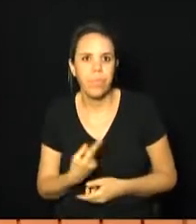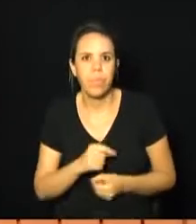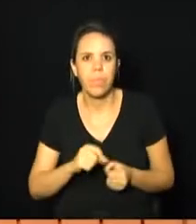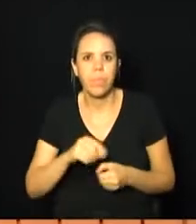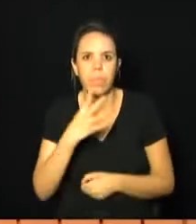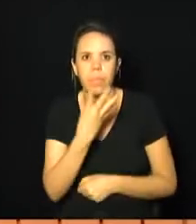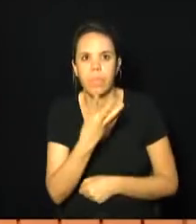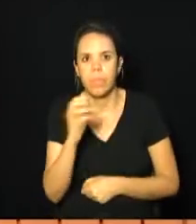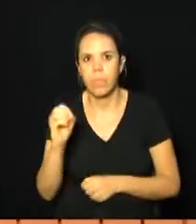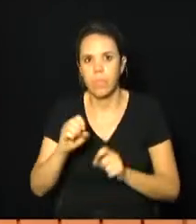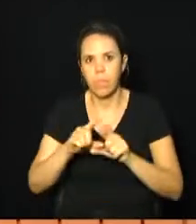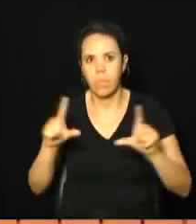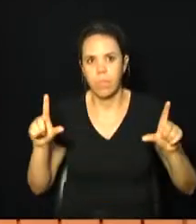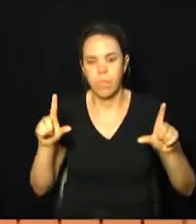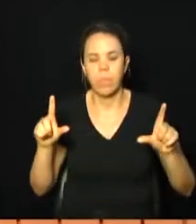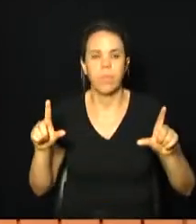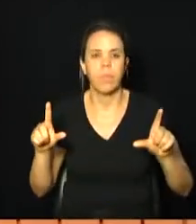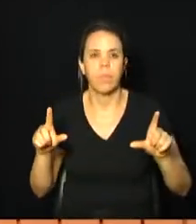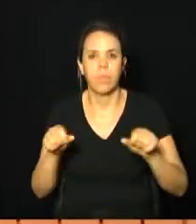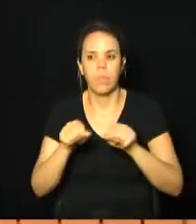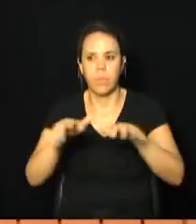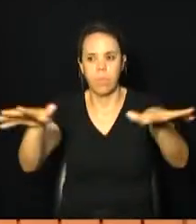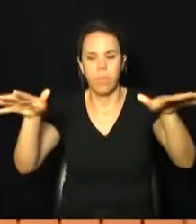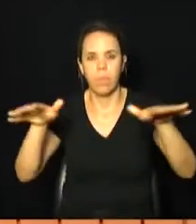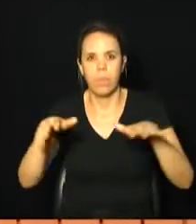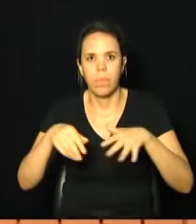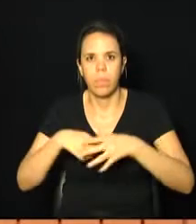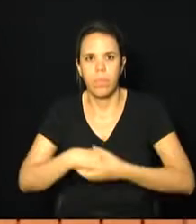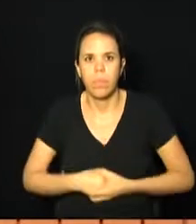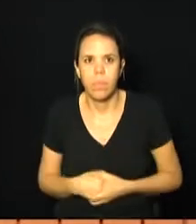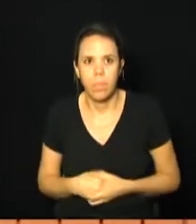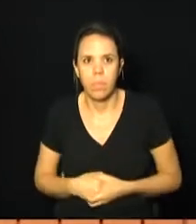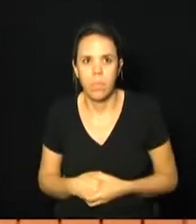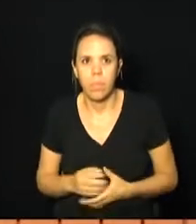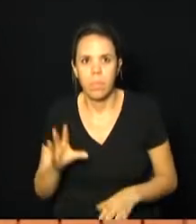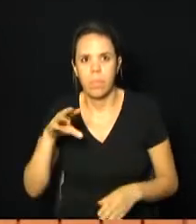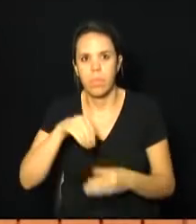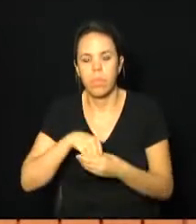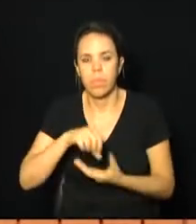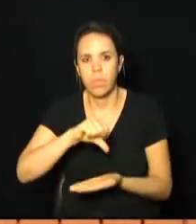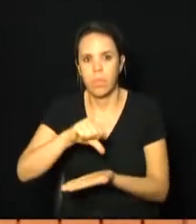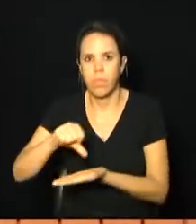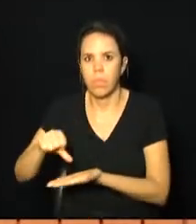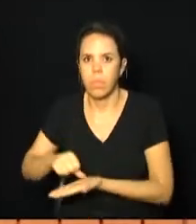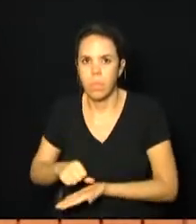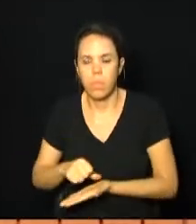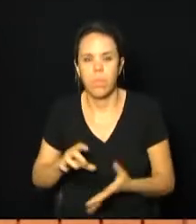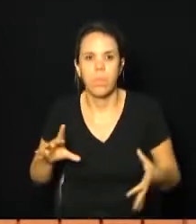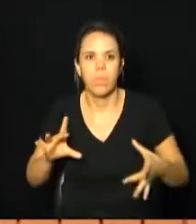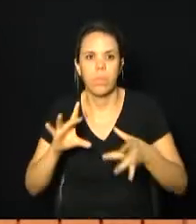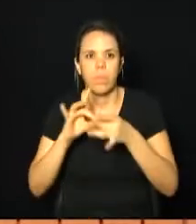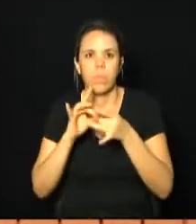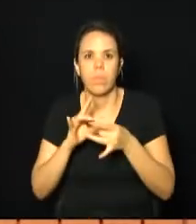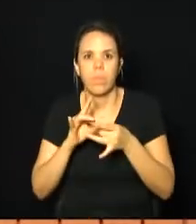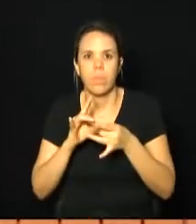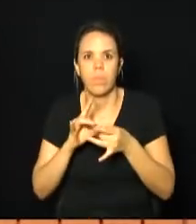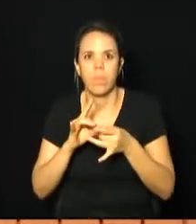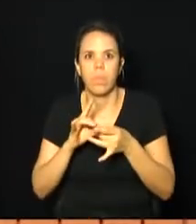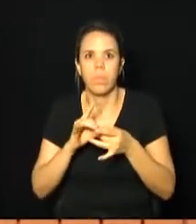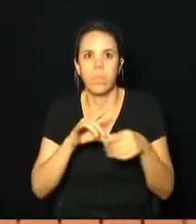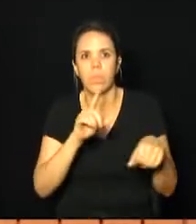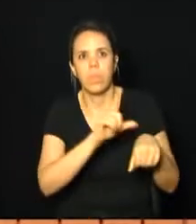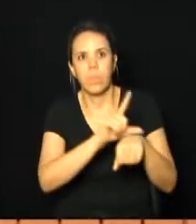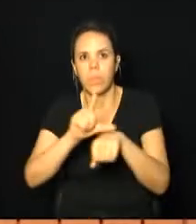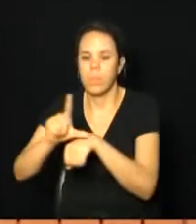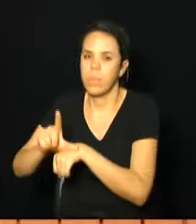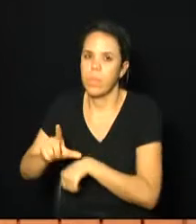de 40 placas que a gente distribuiu dentro do distrito. Foi uma parceria com os próprios